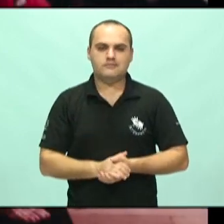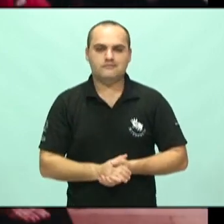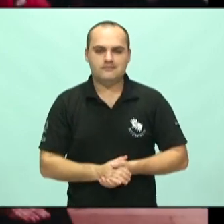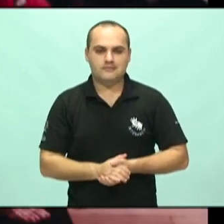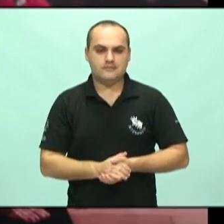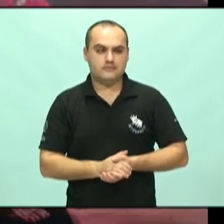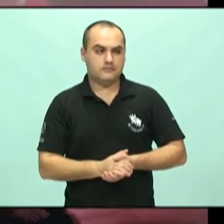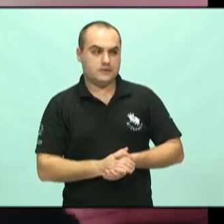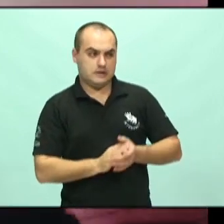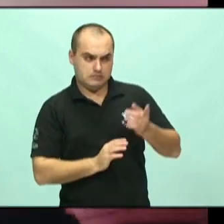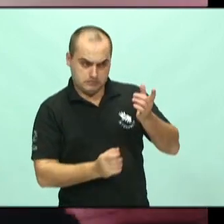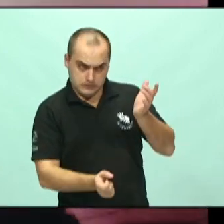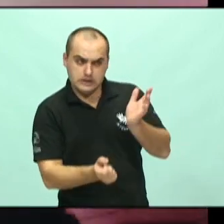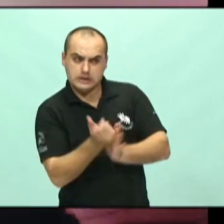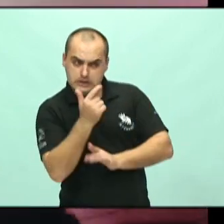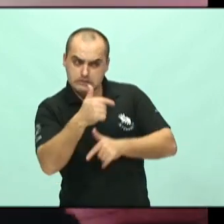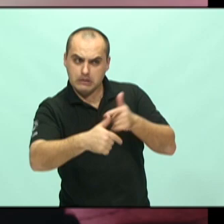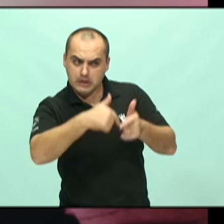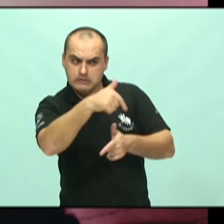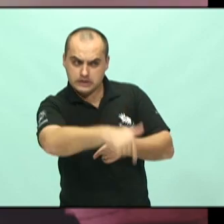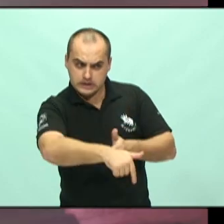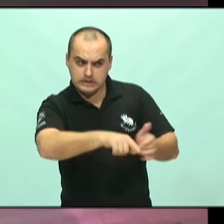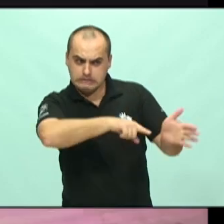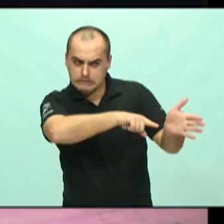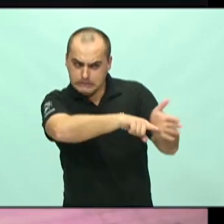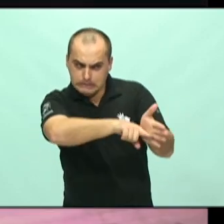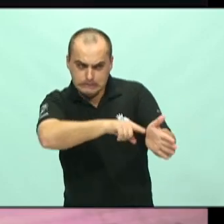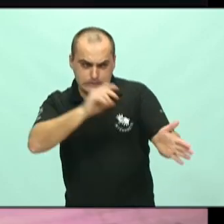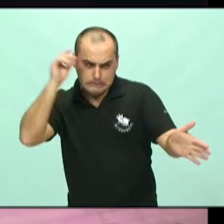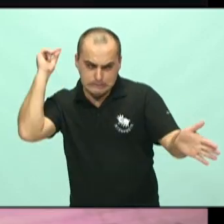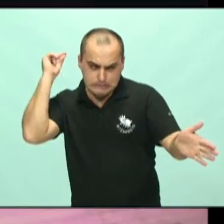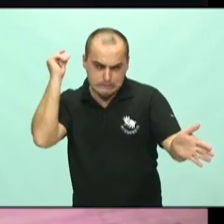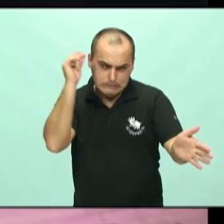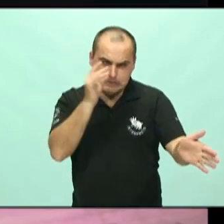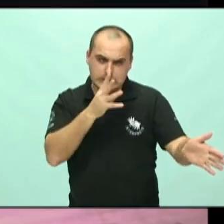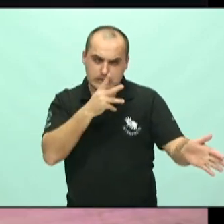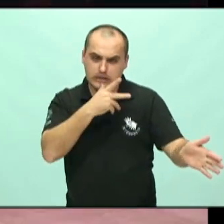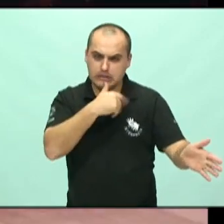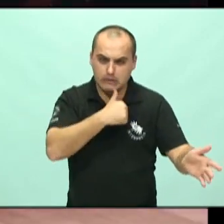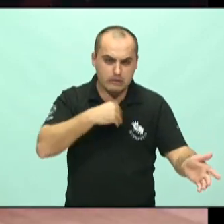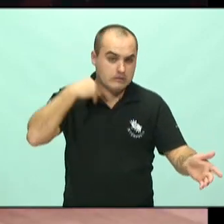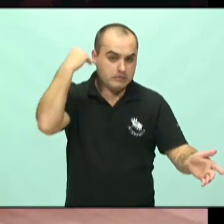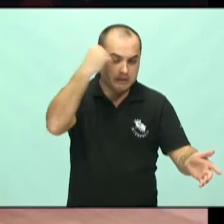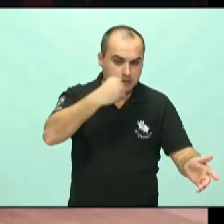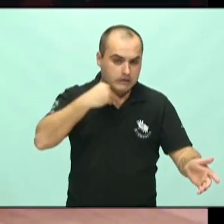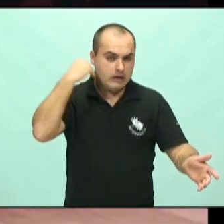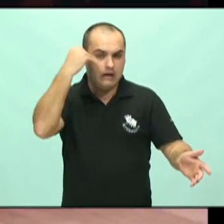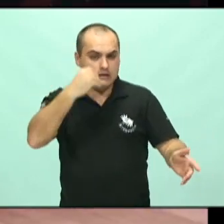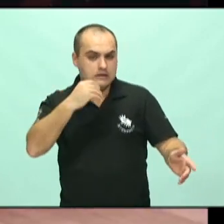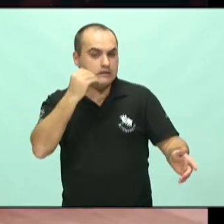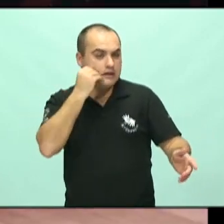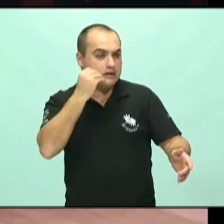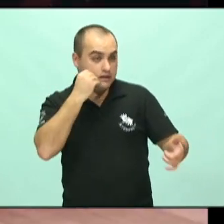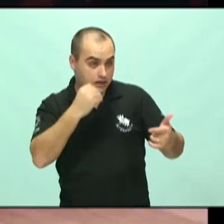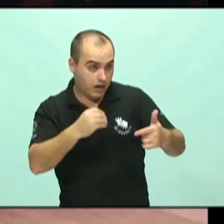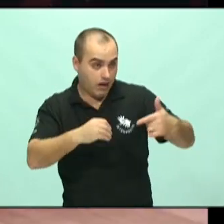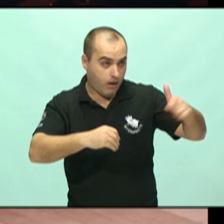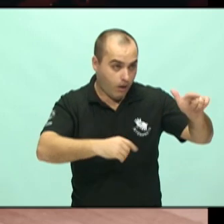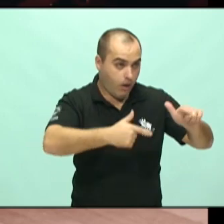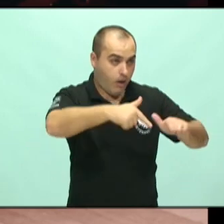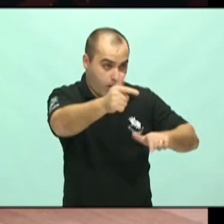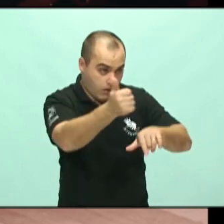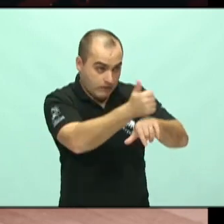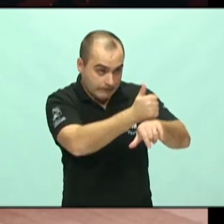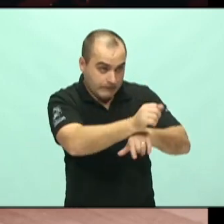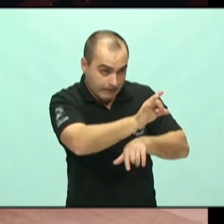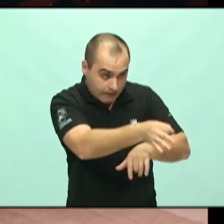dessas é uma longa jornada É de uma longa imersão, jornada. pesquisa, Sim. troca de experiências, tem que buscar outros profissionais. Sim, porque